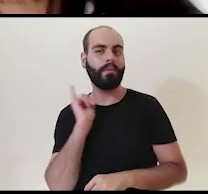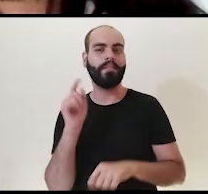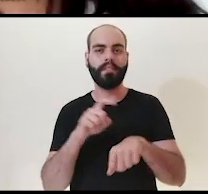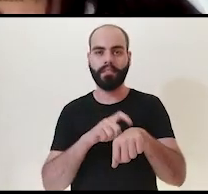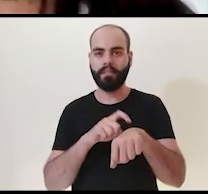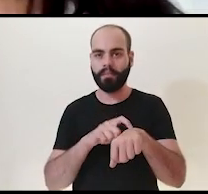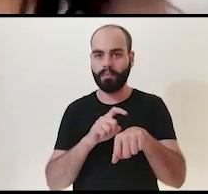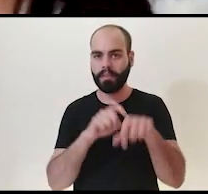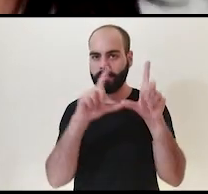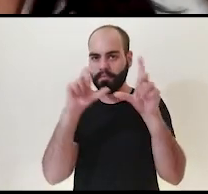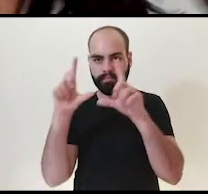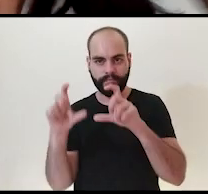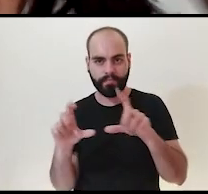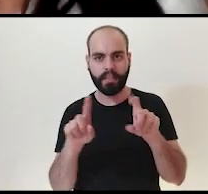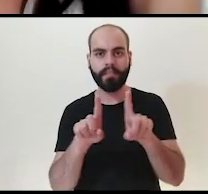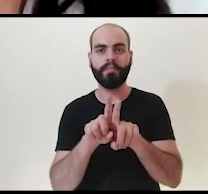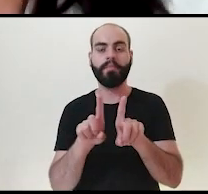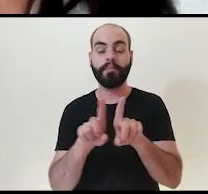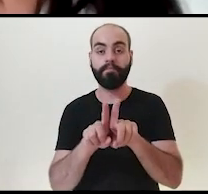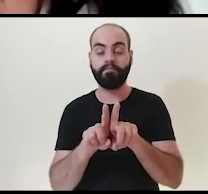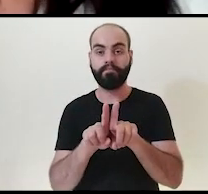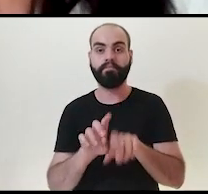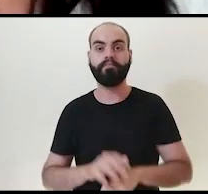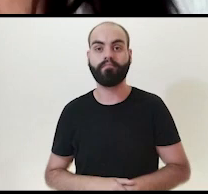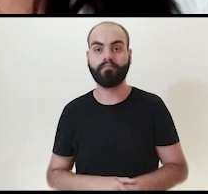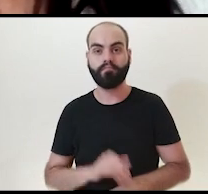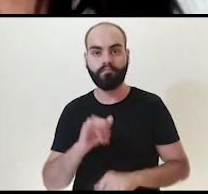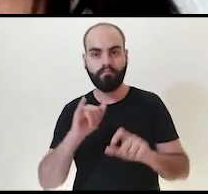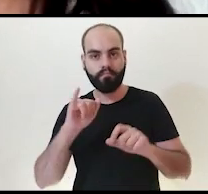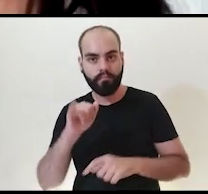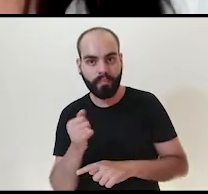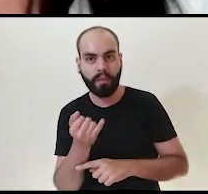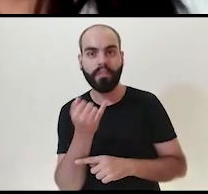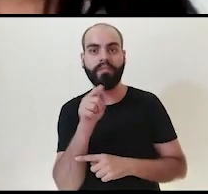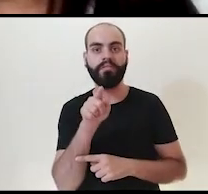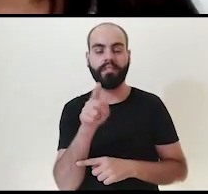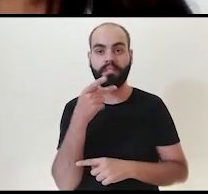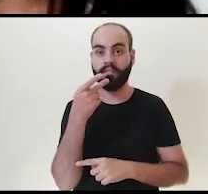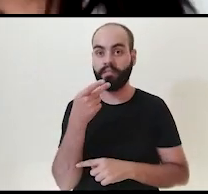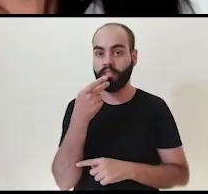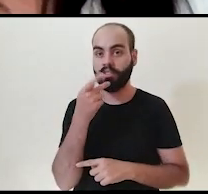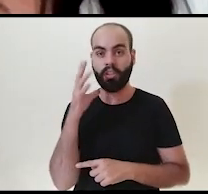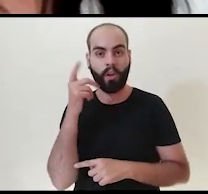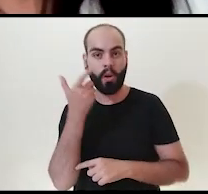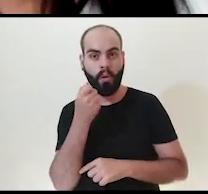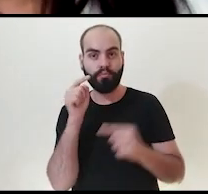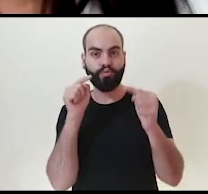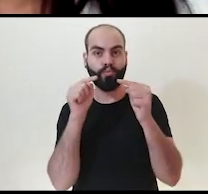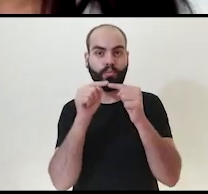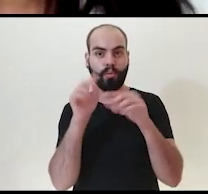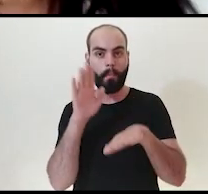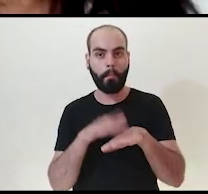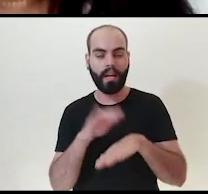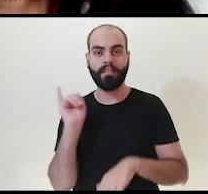imagens. E só pegando um gancho aqui na sua fala, eu acho esse um dos pontos talvez mais importantes da